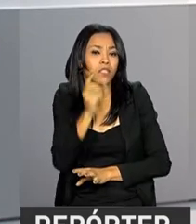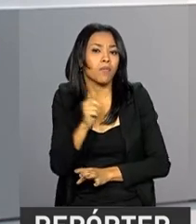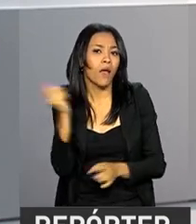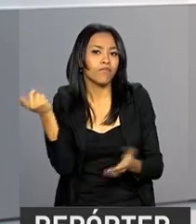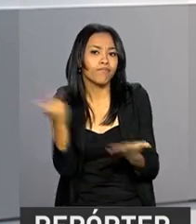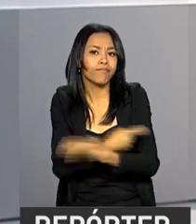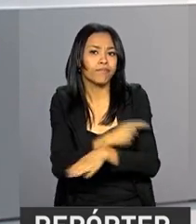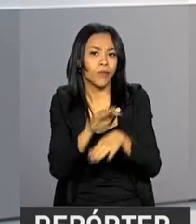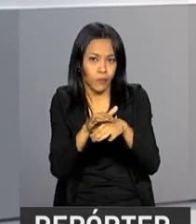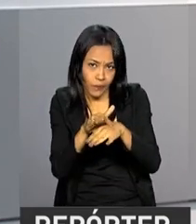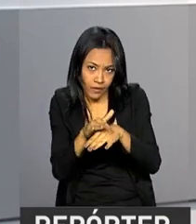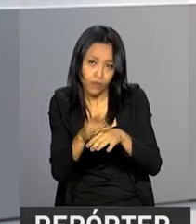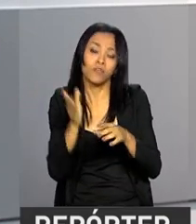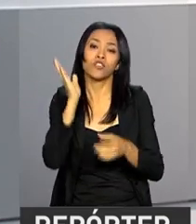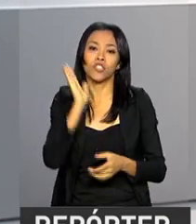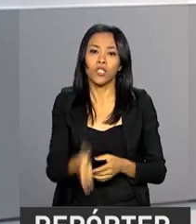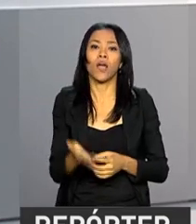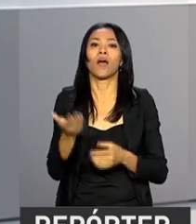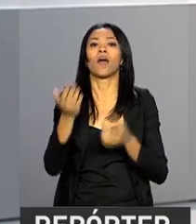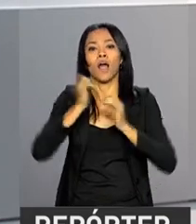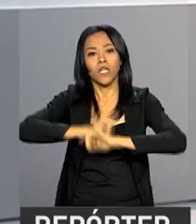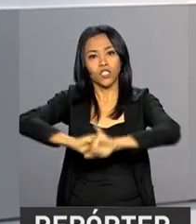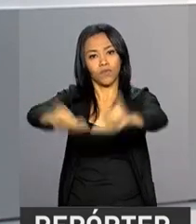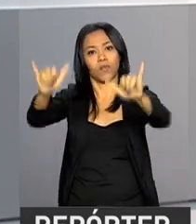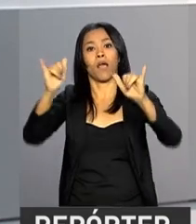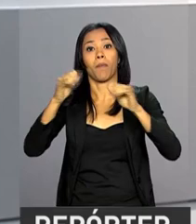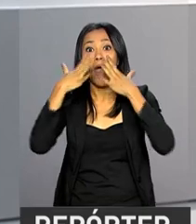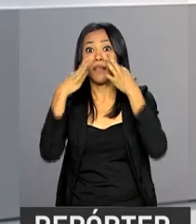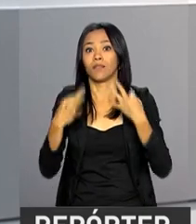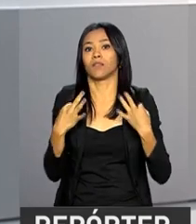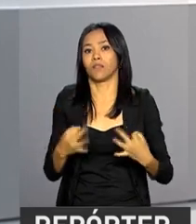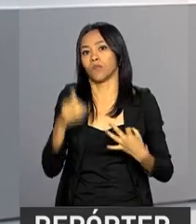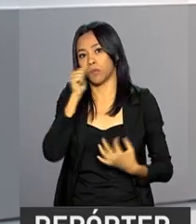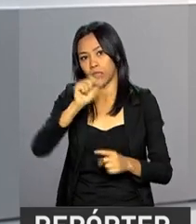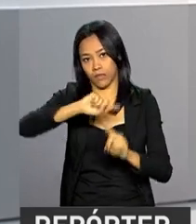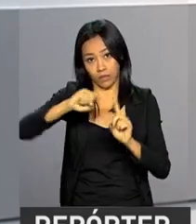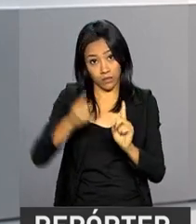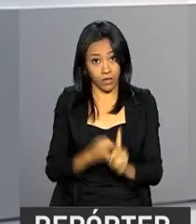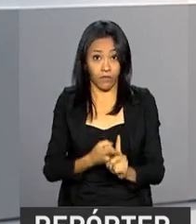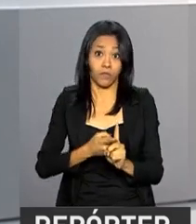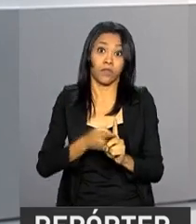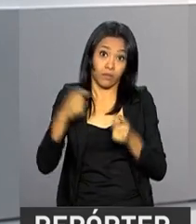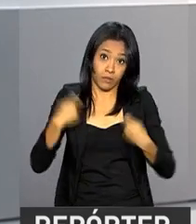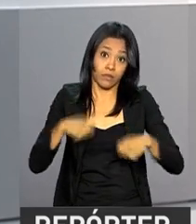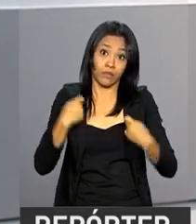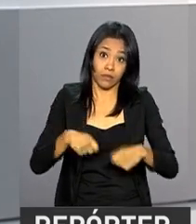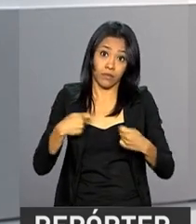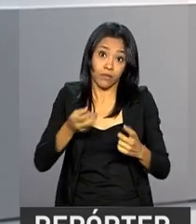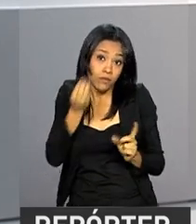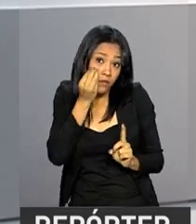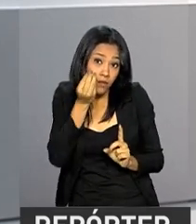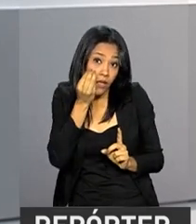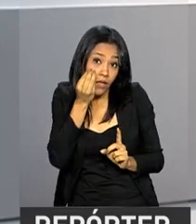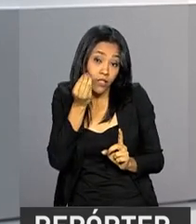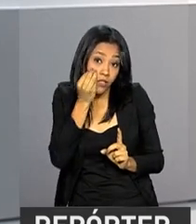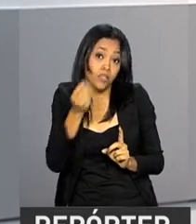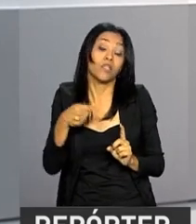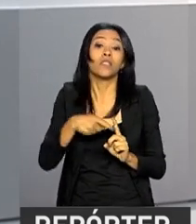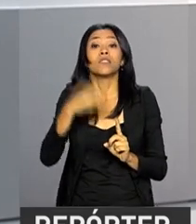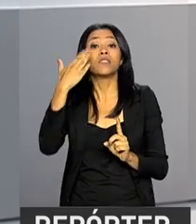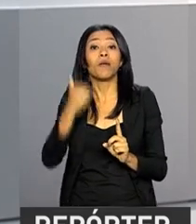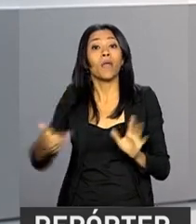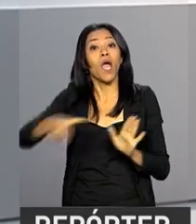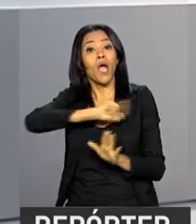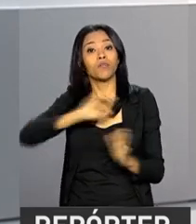sífilis foi lançada ainda uma campanha para alertar a alertar mulheres grávidas sobre a necessidade de fazer o teste e receber o diagnóstico precoce